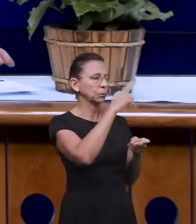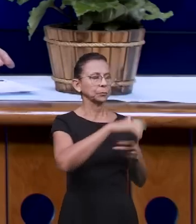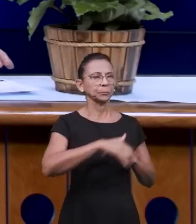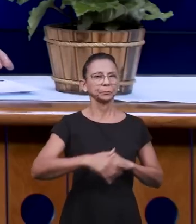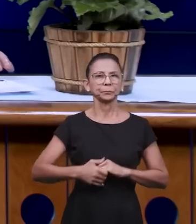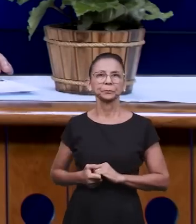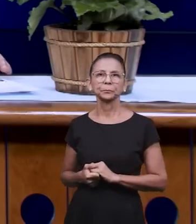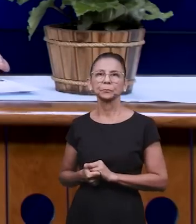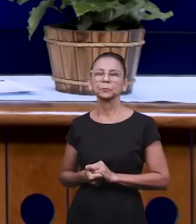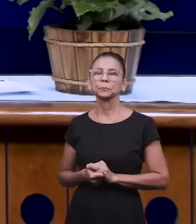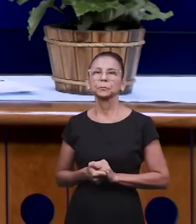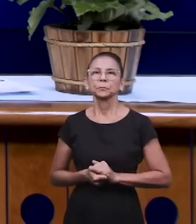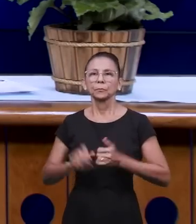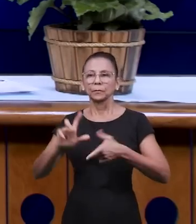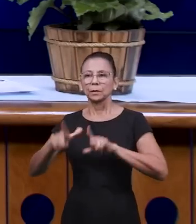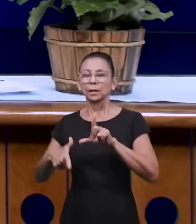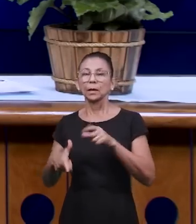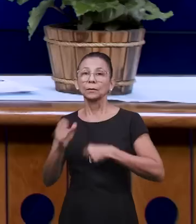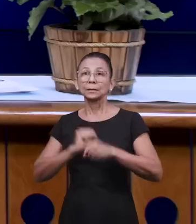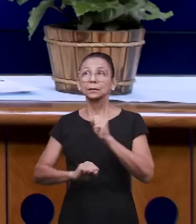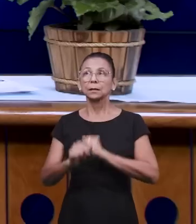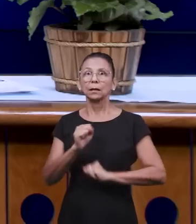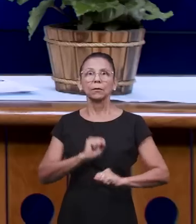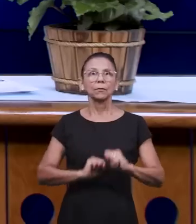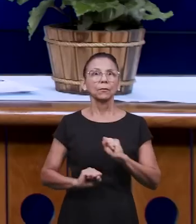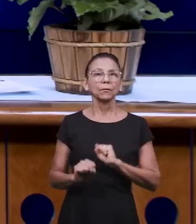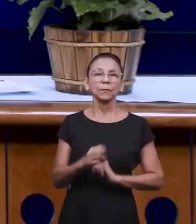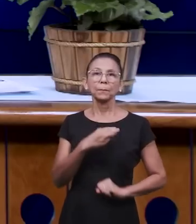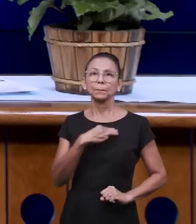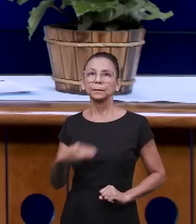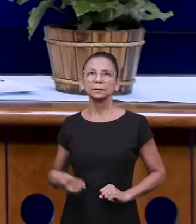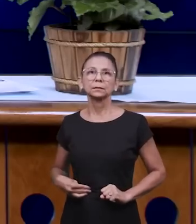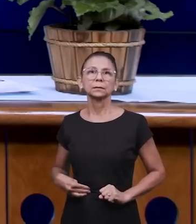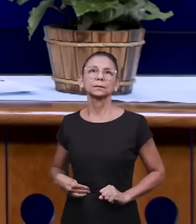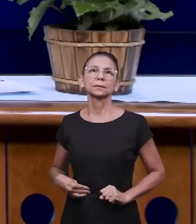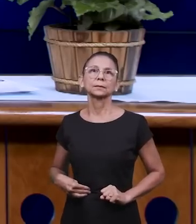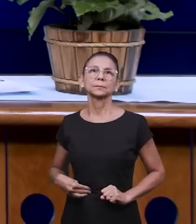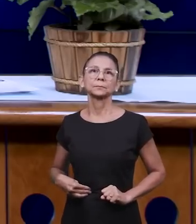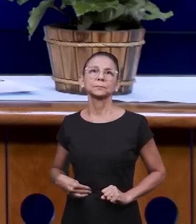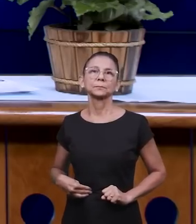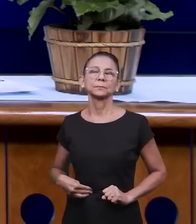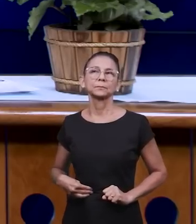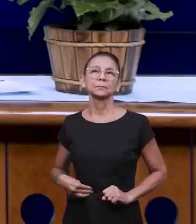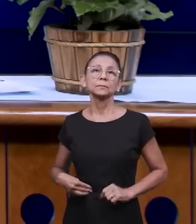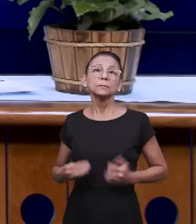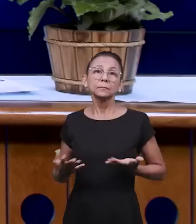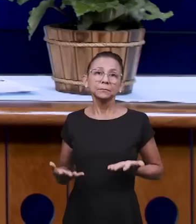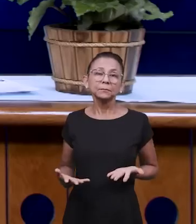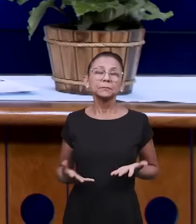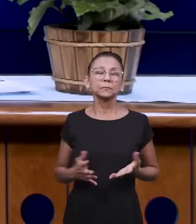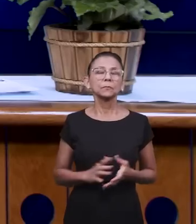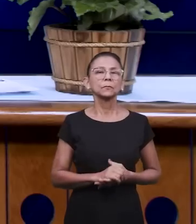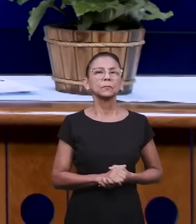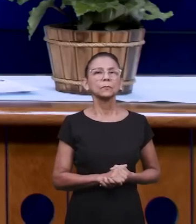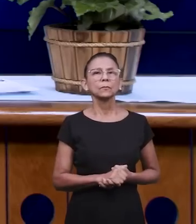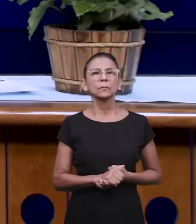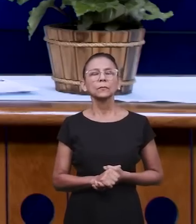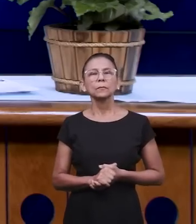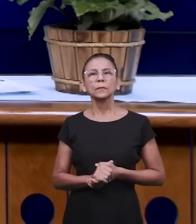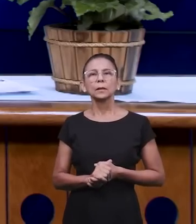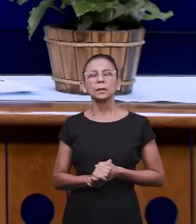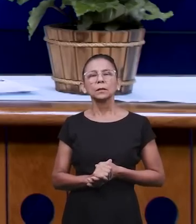folhas, sabeis que está próximo o verão. Verso 33. Igualmente, quando virdes